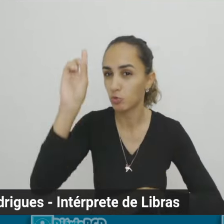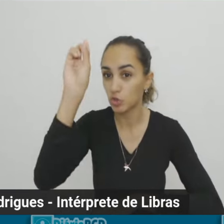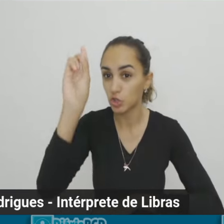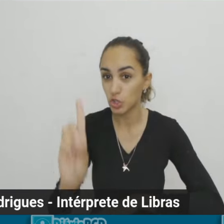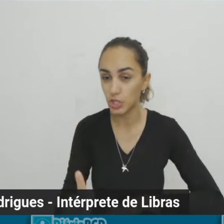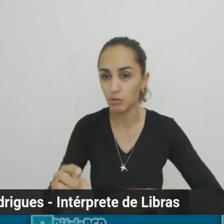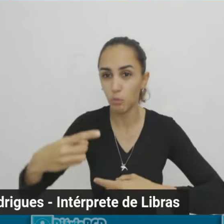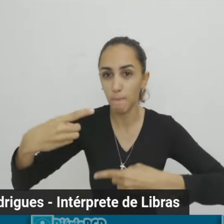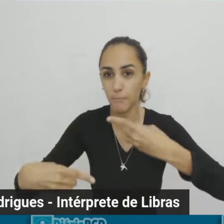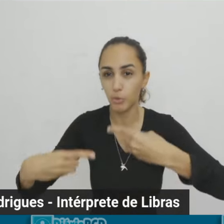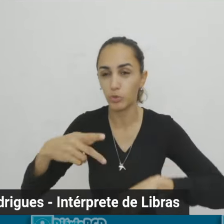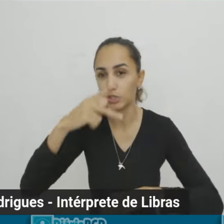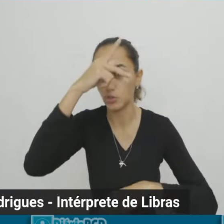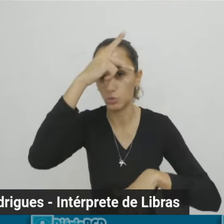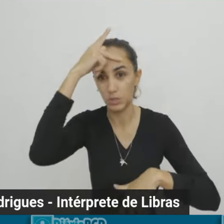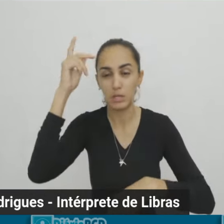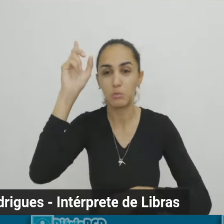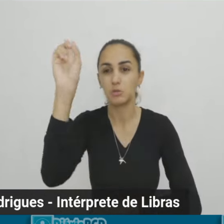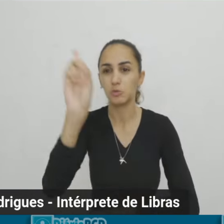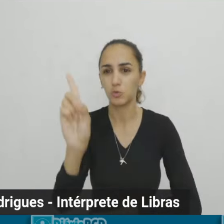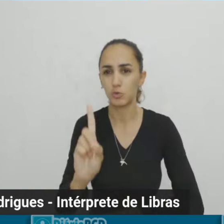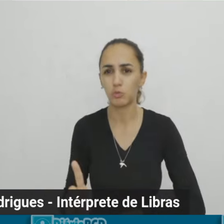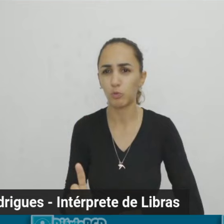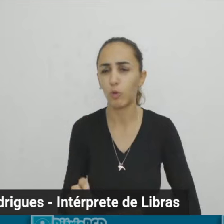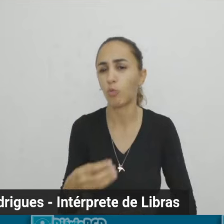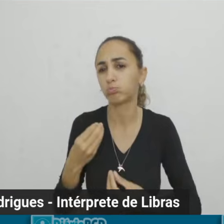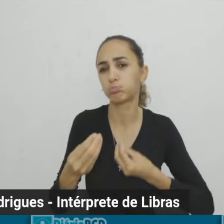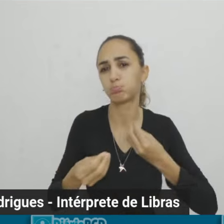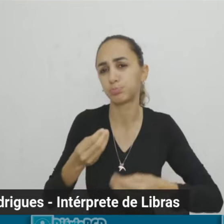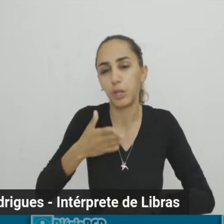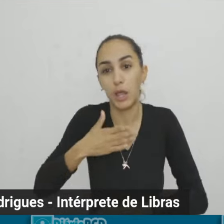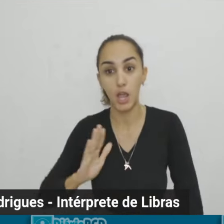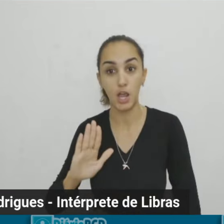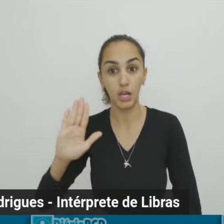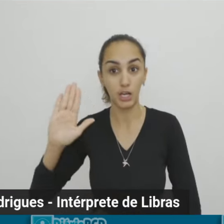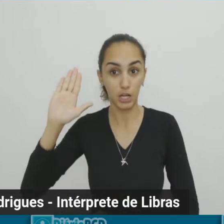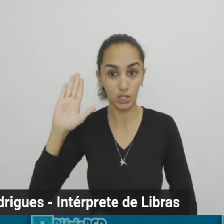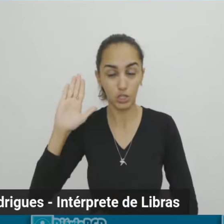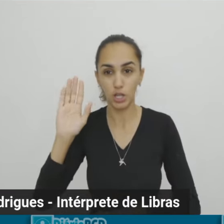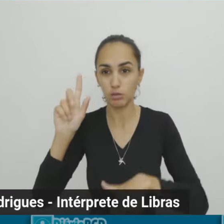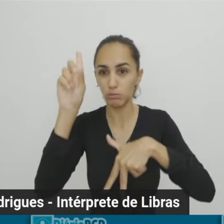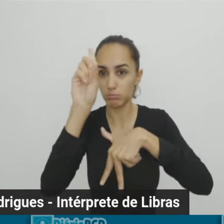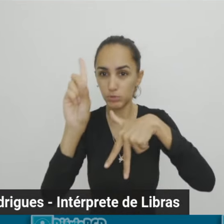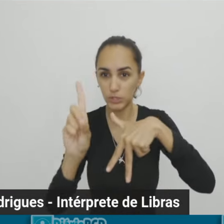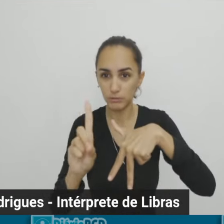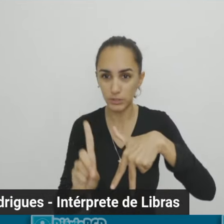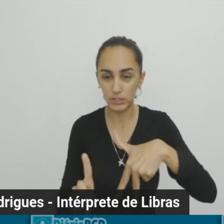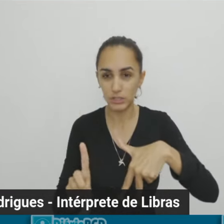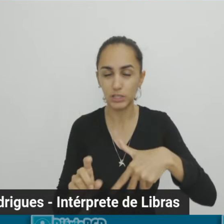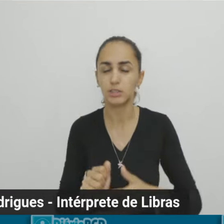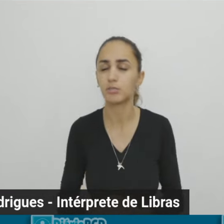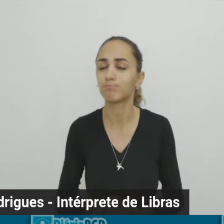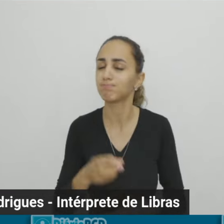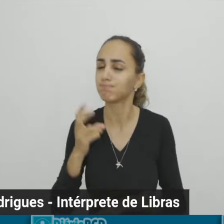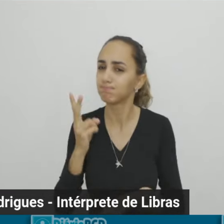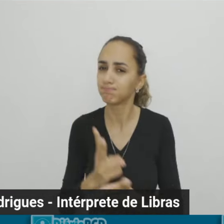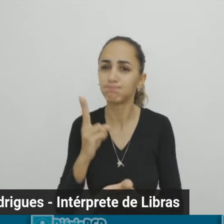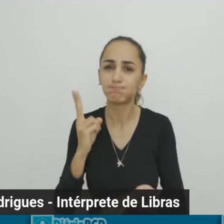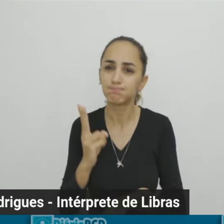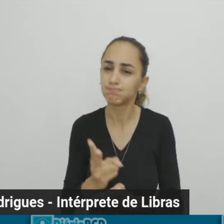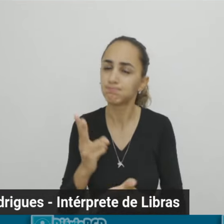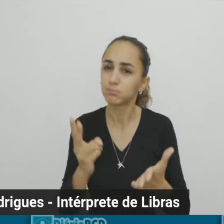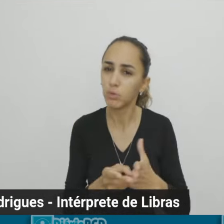deficiência. O que é se lançar candidato, candidata com deficiência, mesmo com a Convenção da